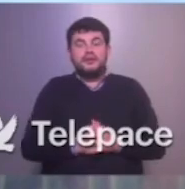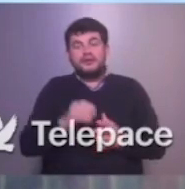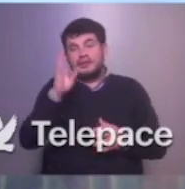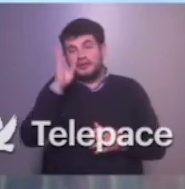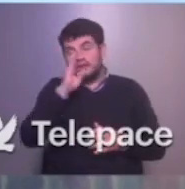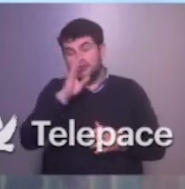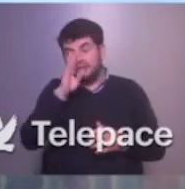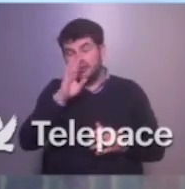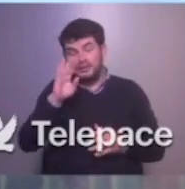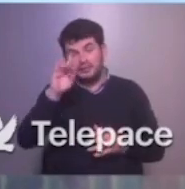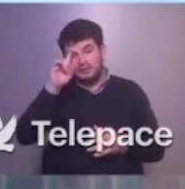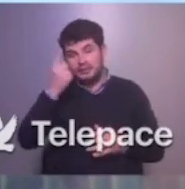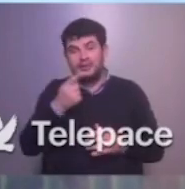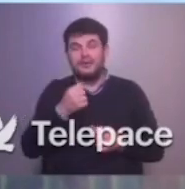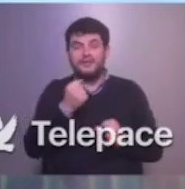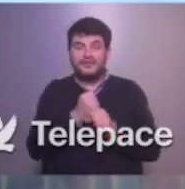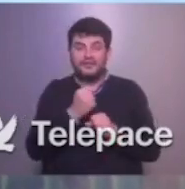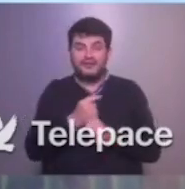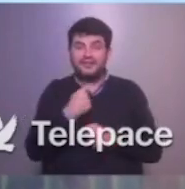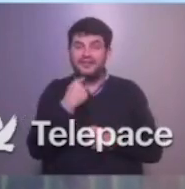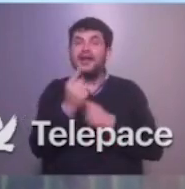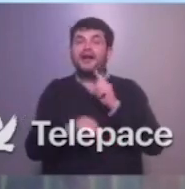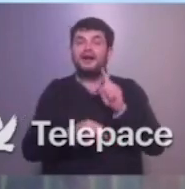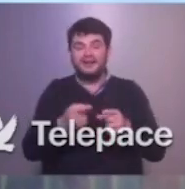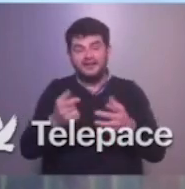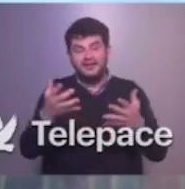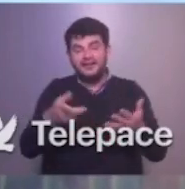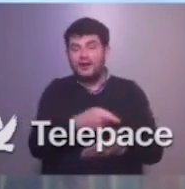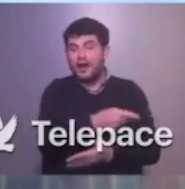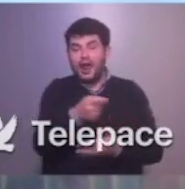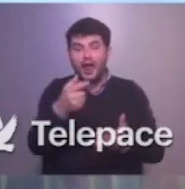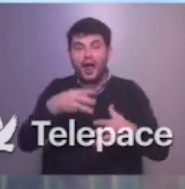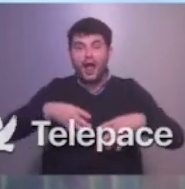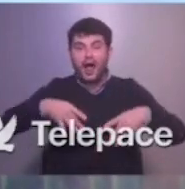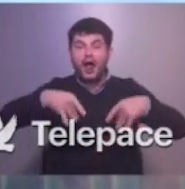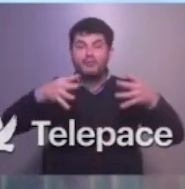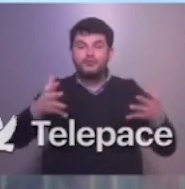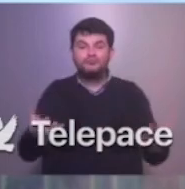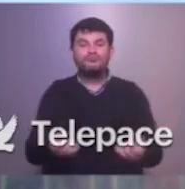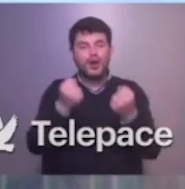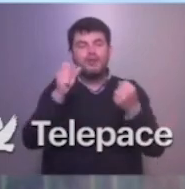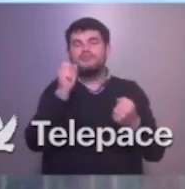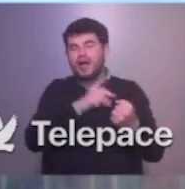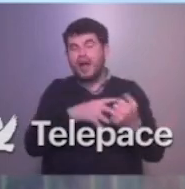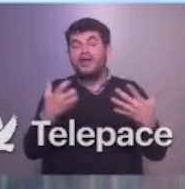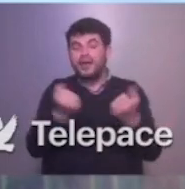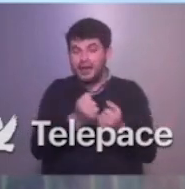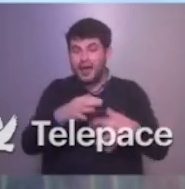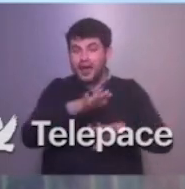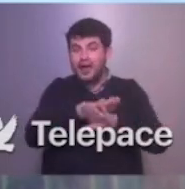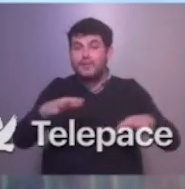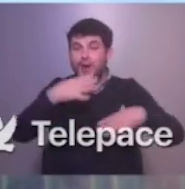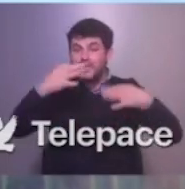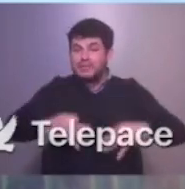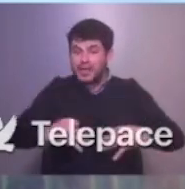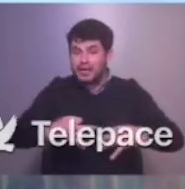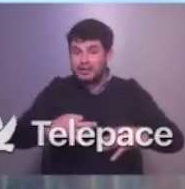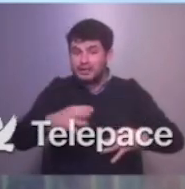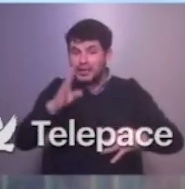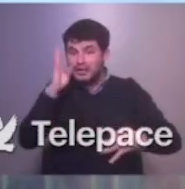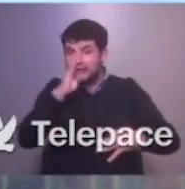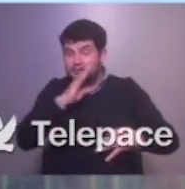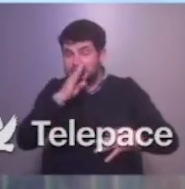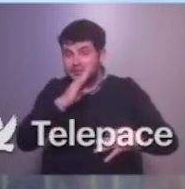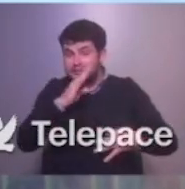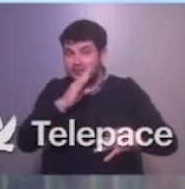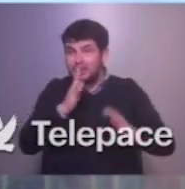Se fizerdes o que vos digo, salvar-se-ão muitas almas e a guerra vai acabar. Mas se não